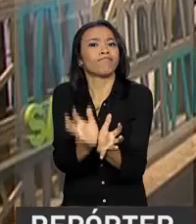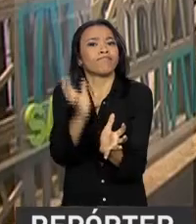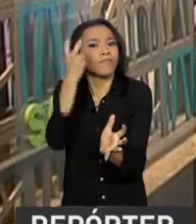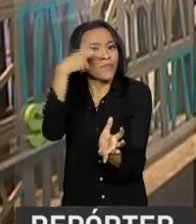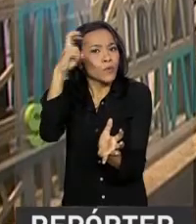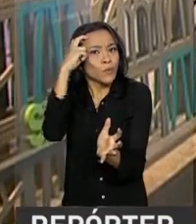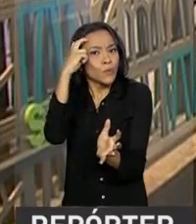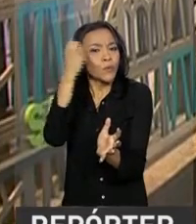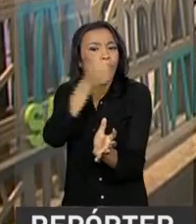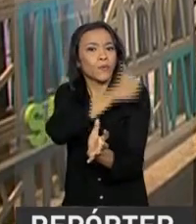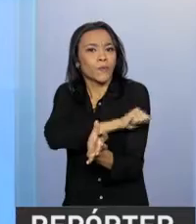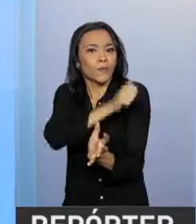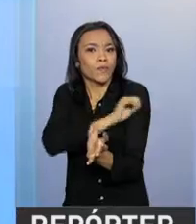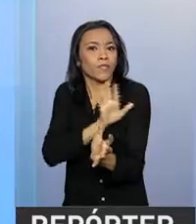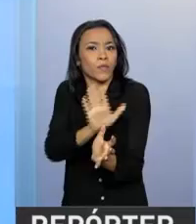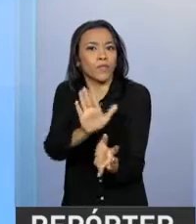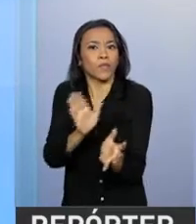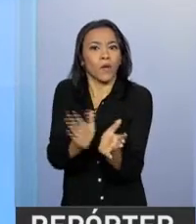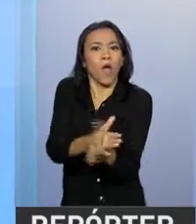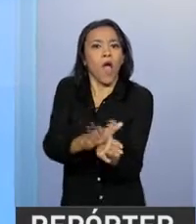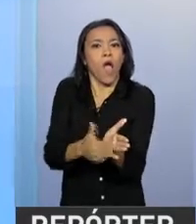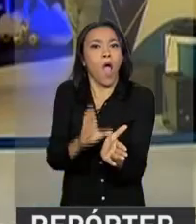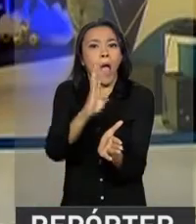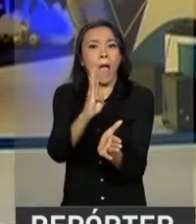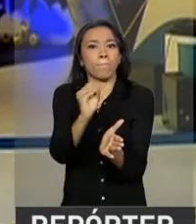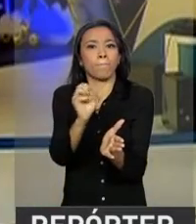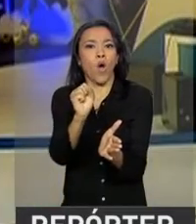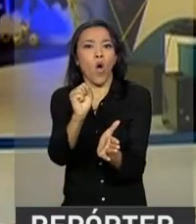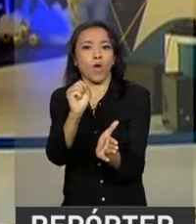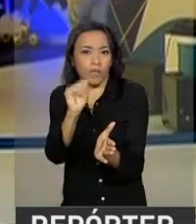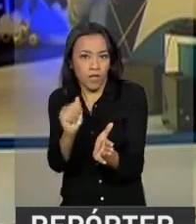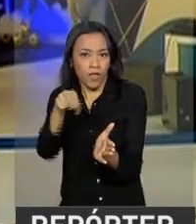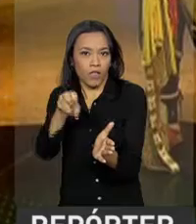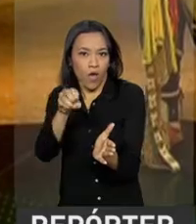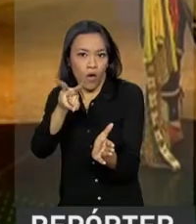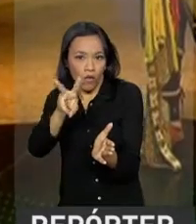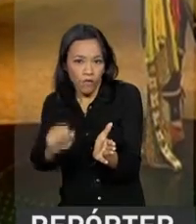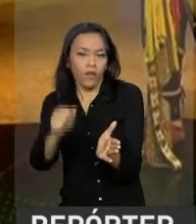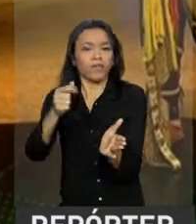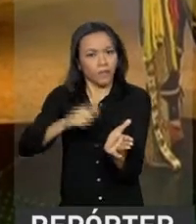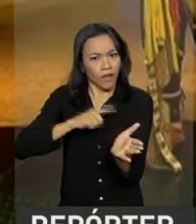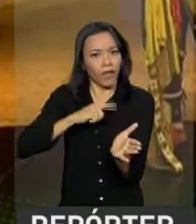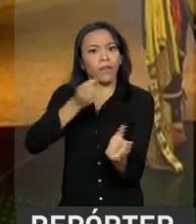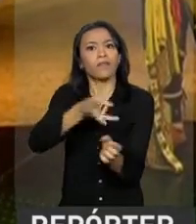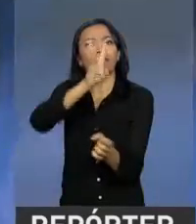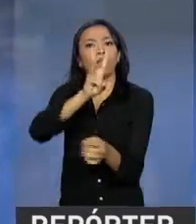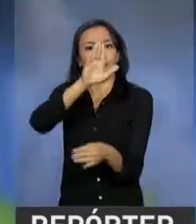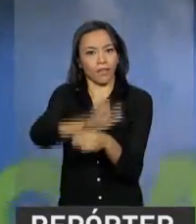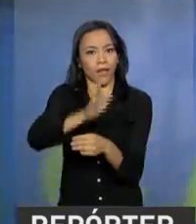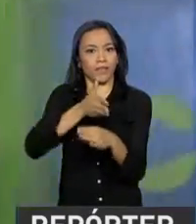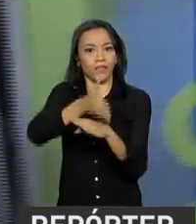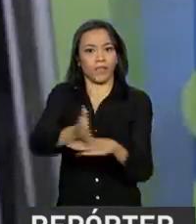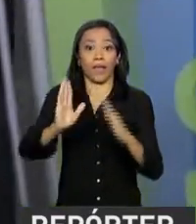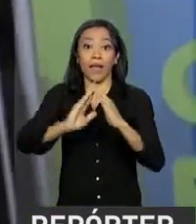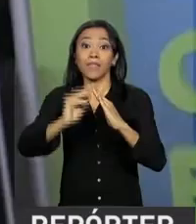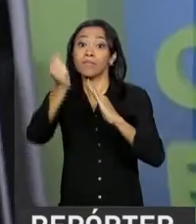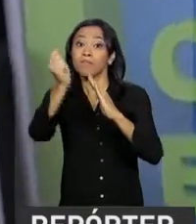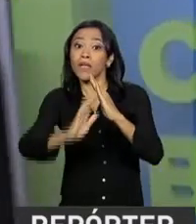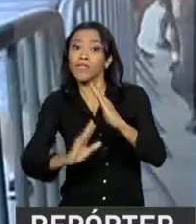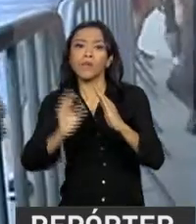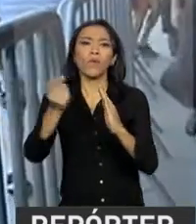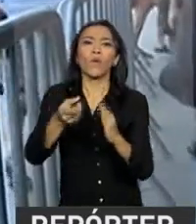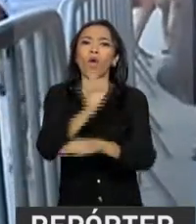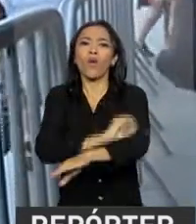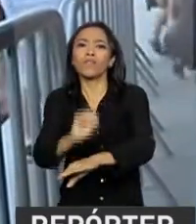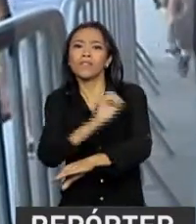samba no pé e bossa nova. Quem estiver hoje na Cidade Maravilhosa vai poder conferir às 15h na Casa Brasil a oficina do